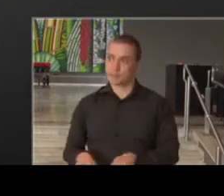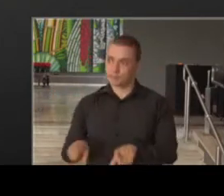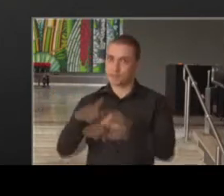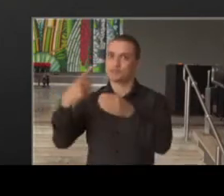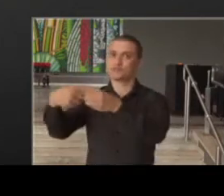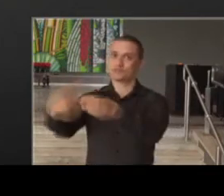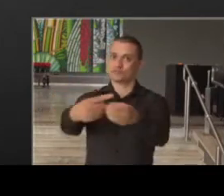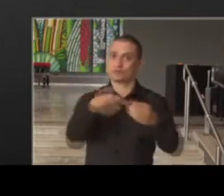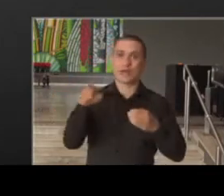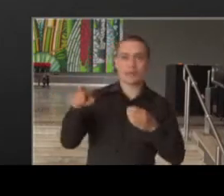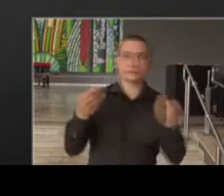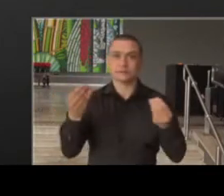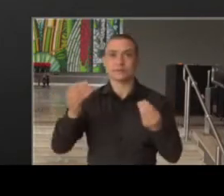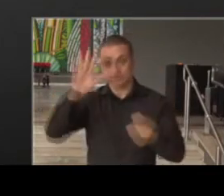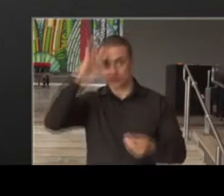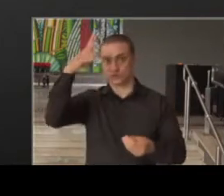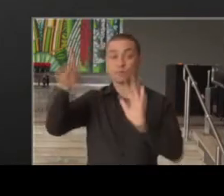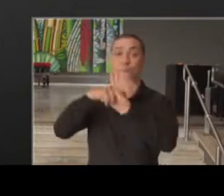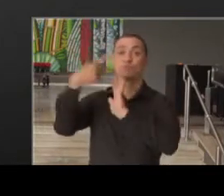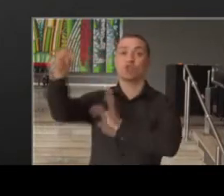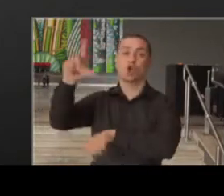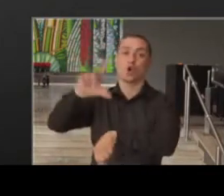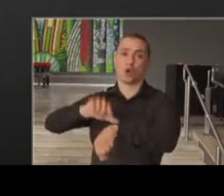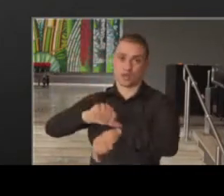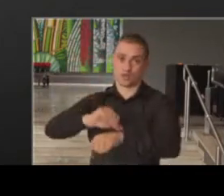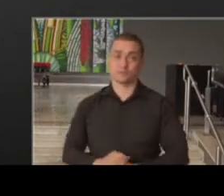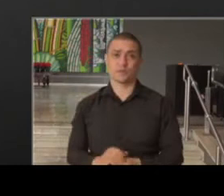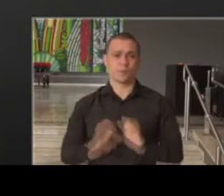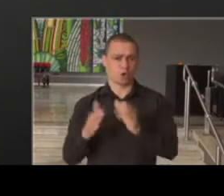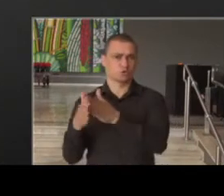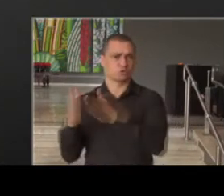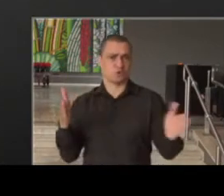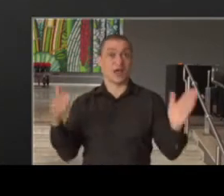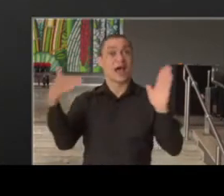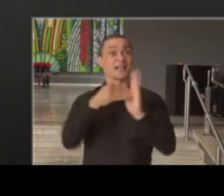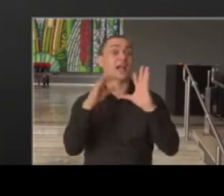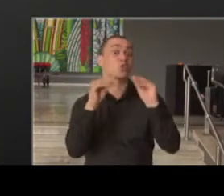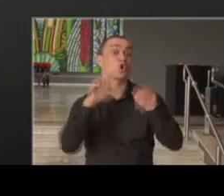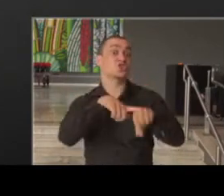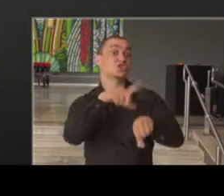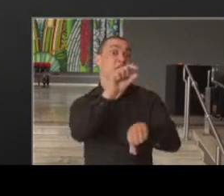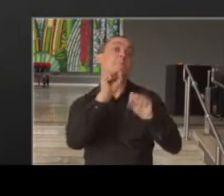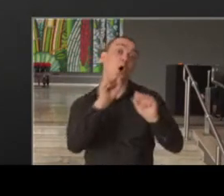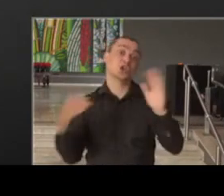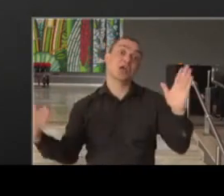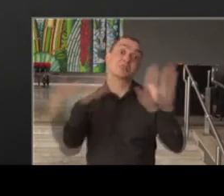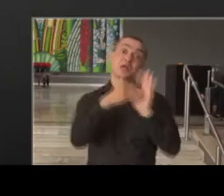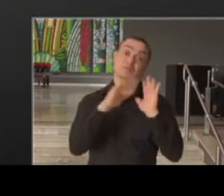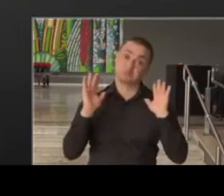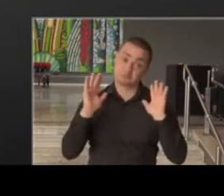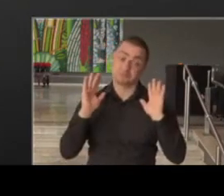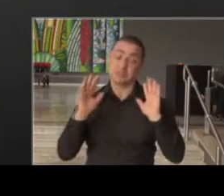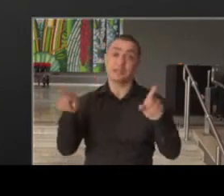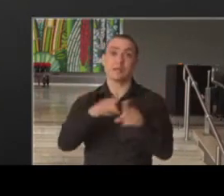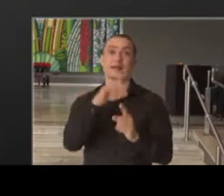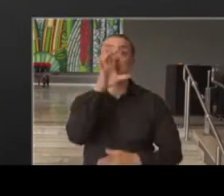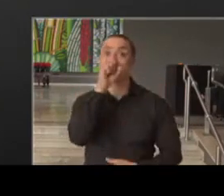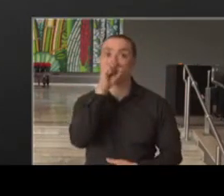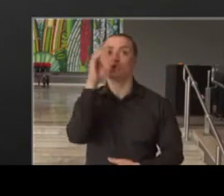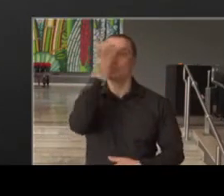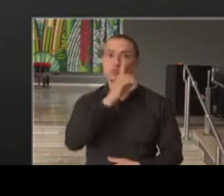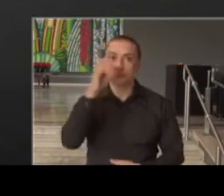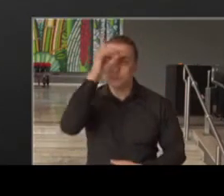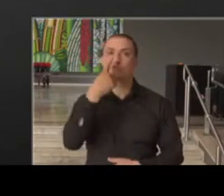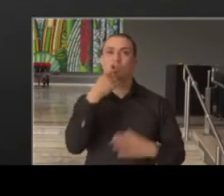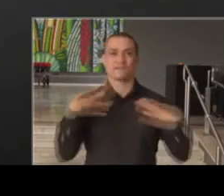é que vão determinar esse horário, pode se estender até as 22 horas, e a mesma coisa para os sábados, domingos